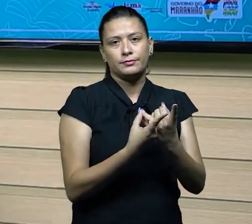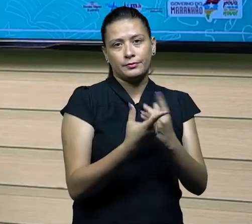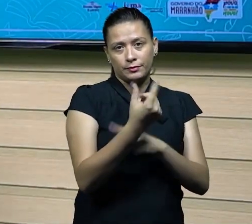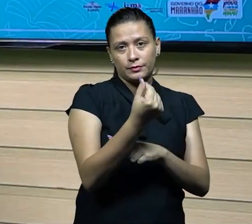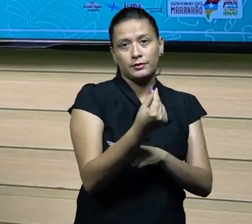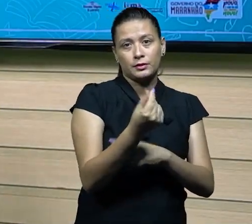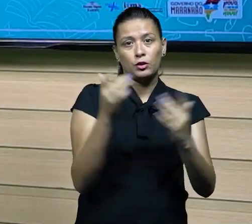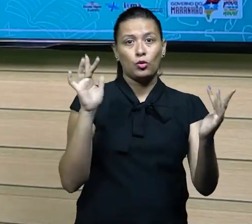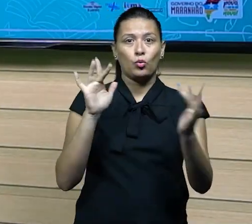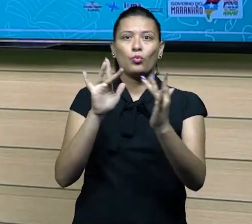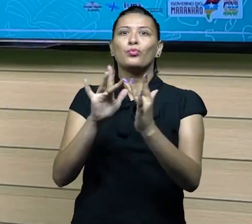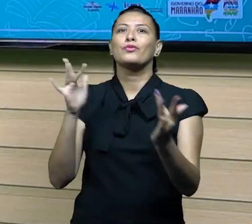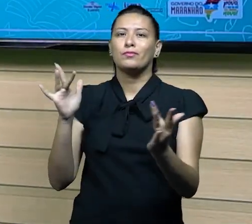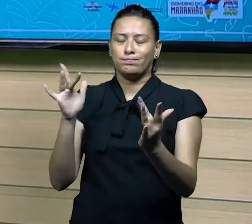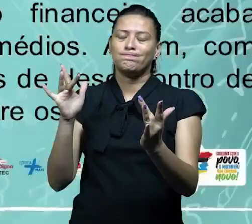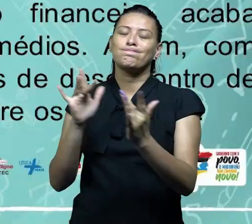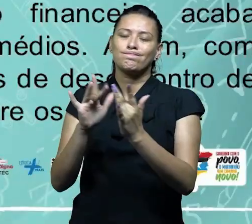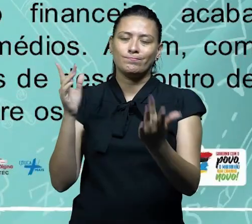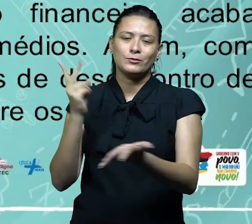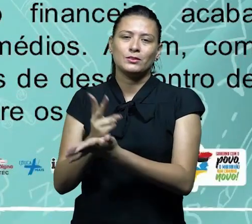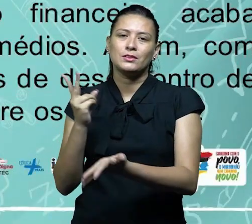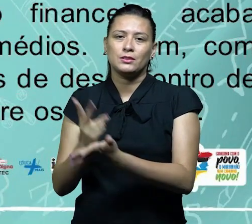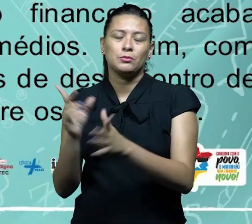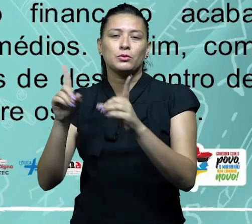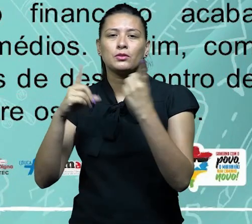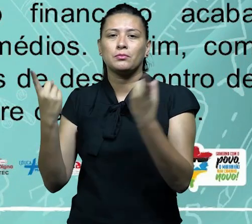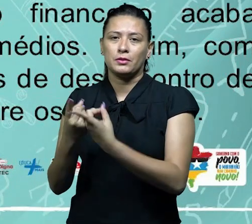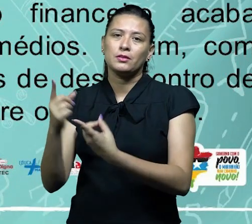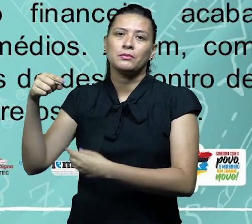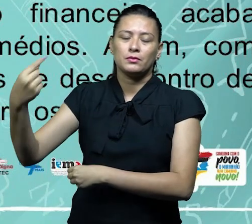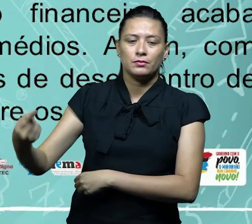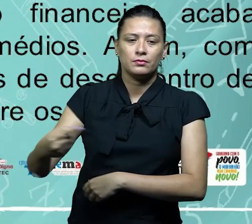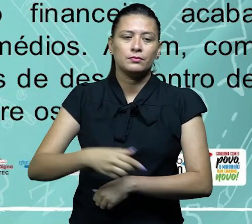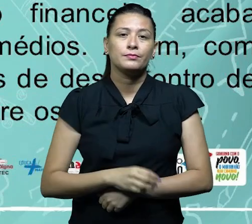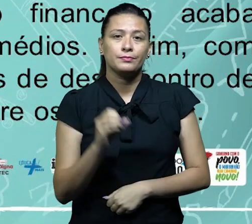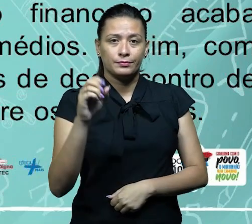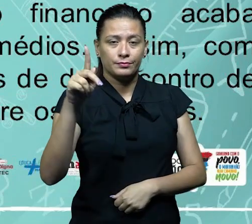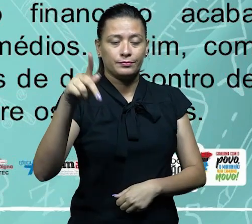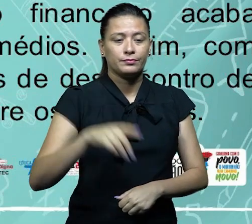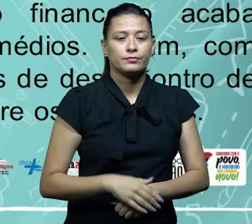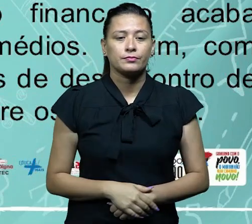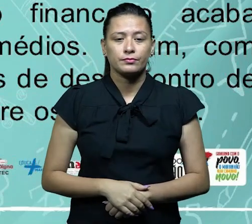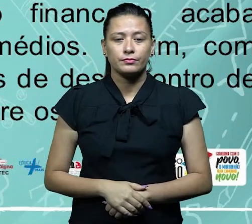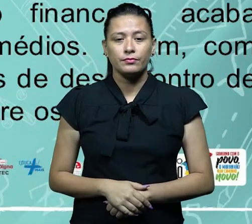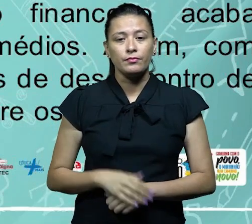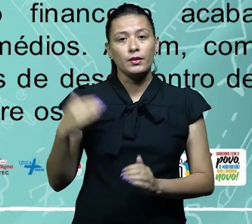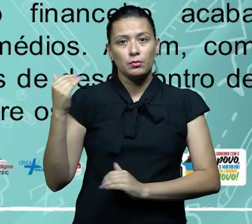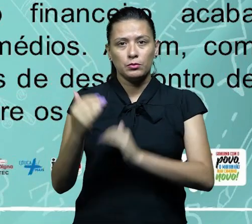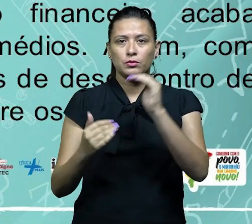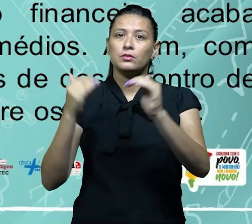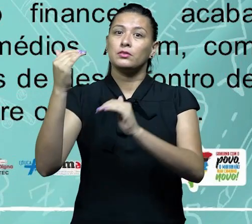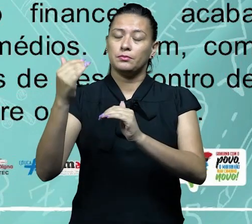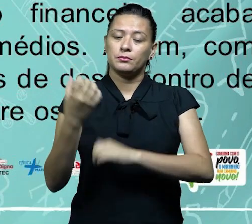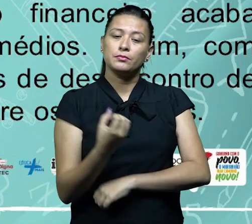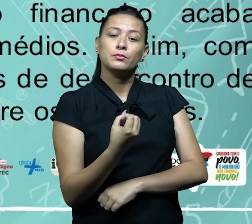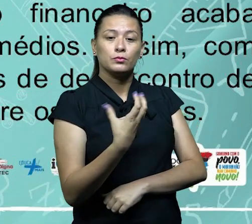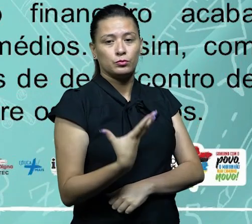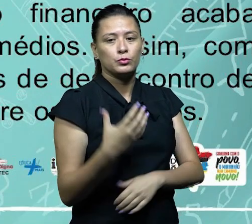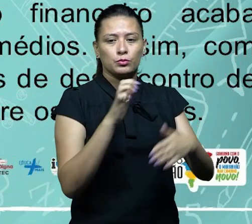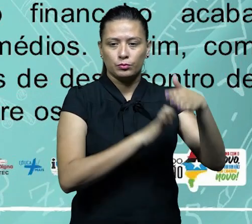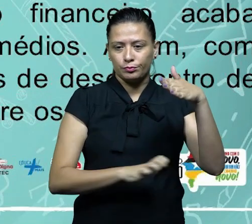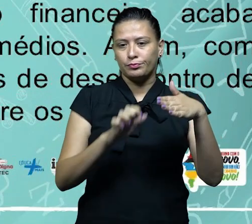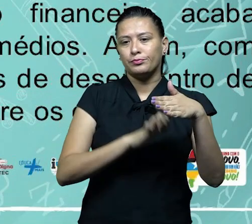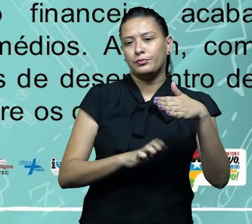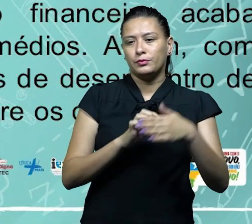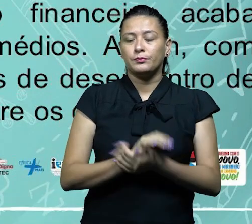os outros setores, ok? Dando continuidade, ó. Para um bom desempenho da empresa, o